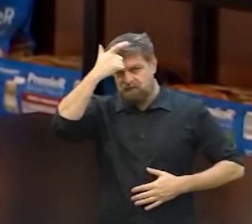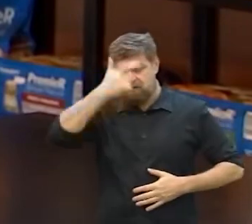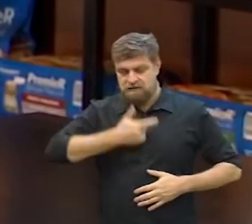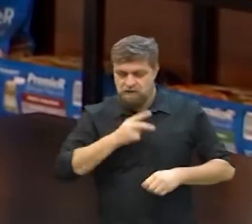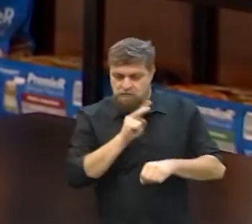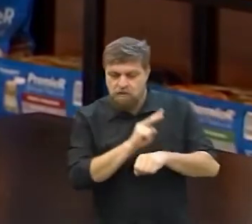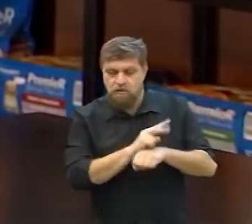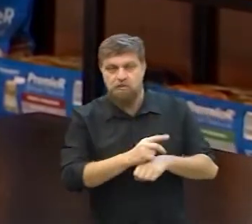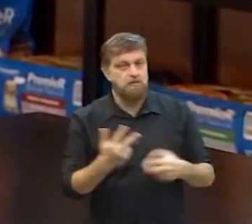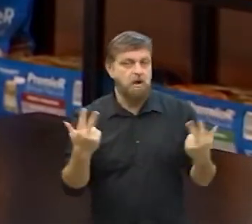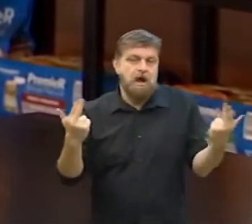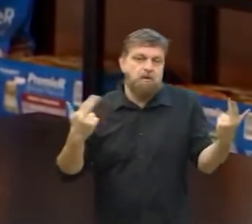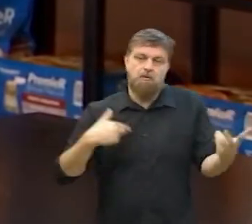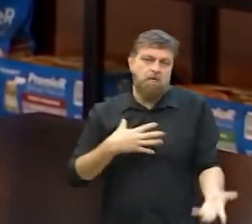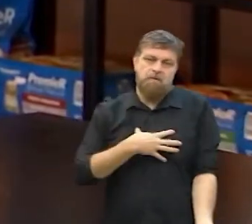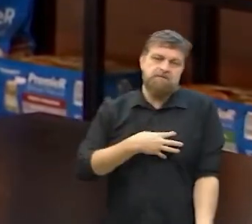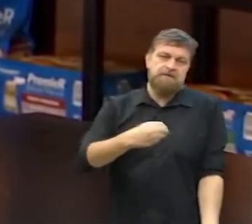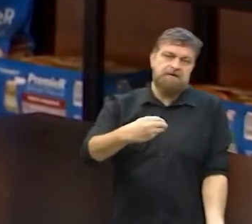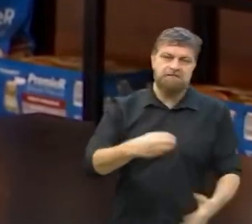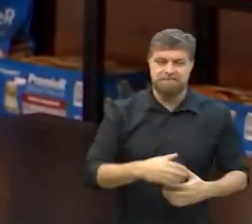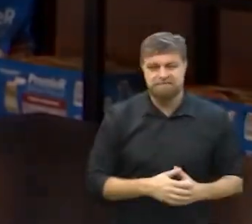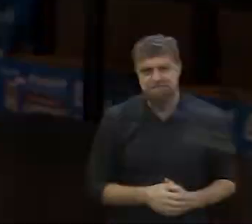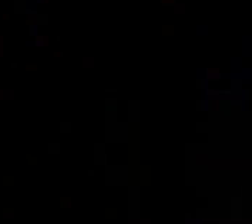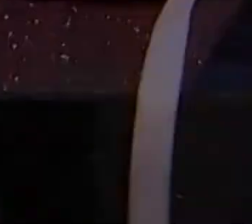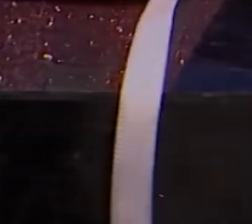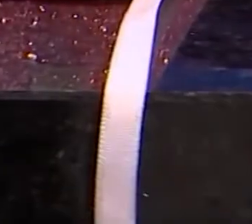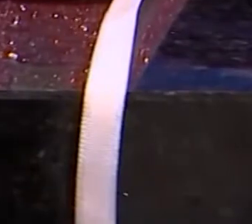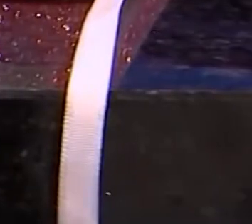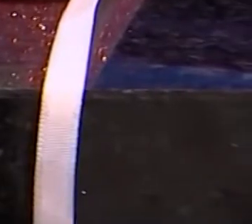Então faço tudo por ele como se eu estivesse fazendo para um filho.